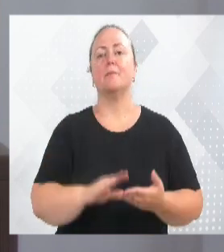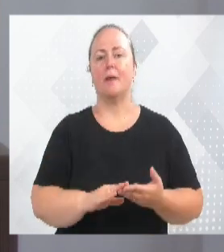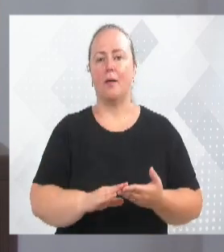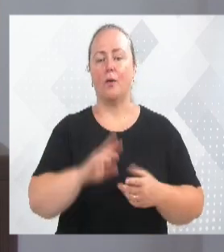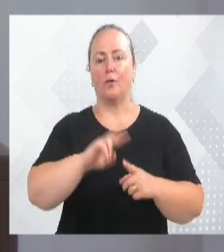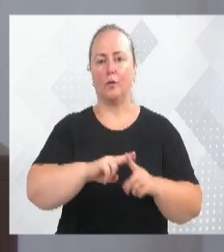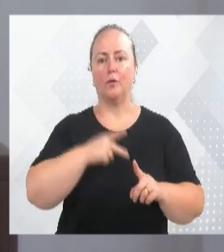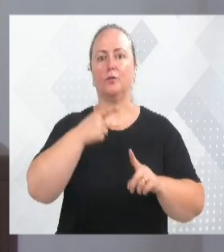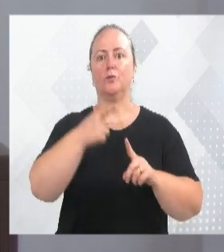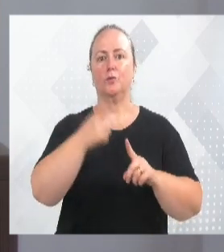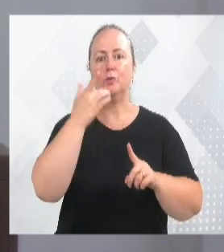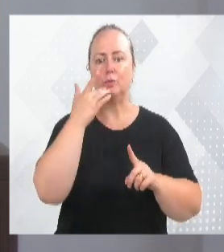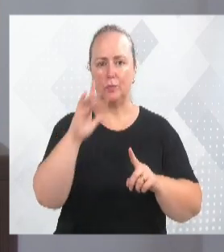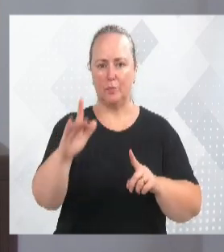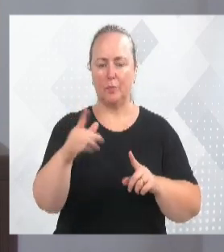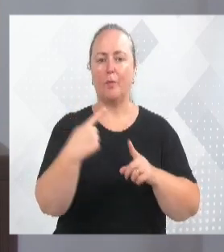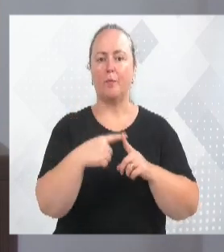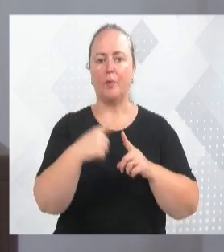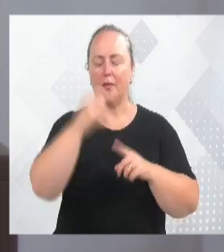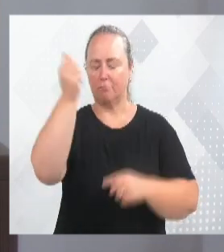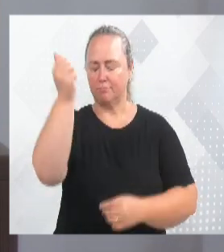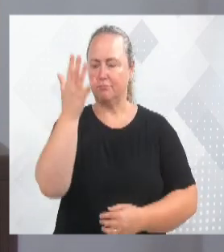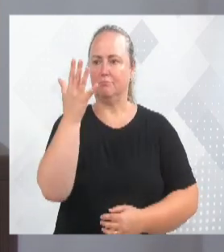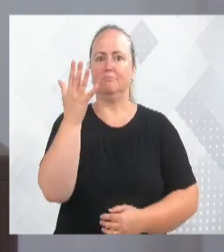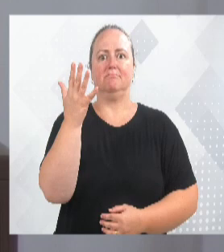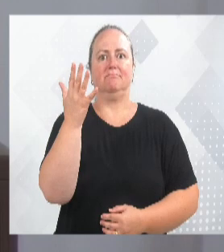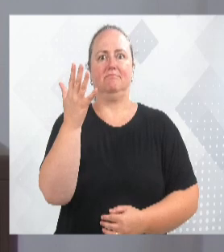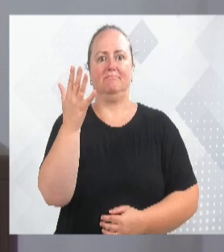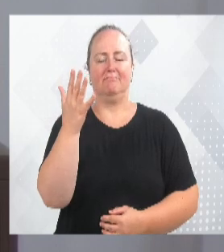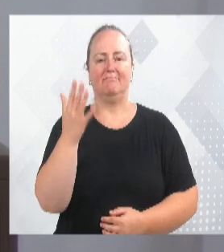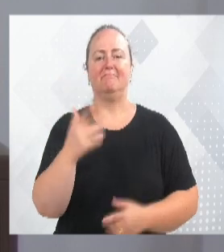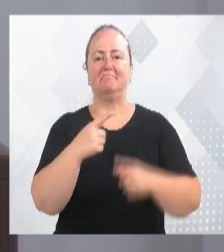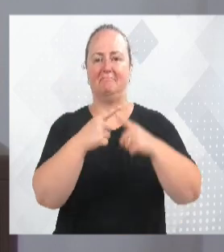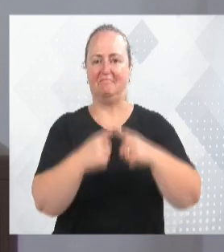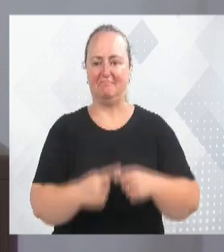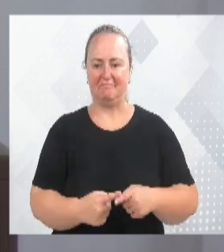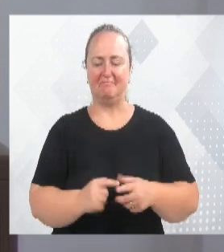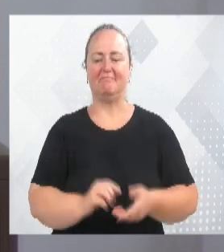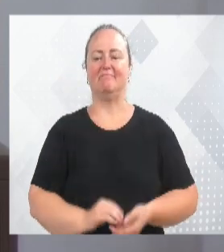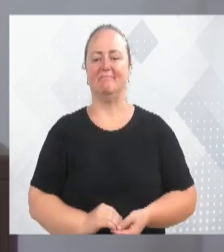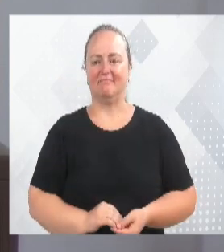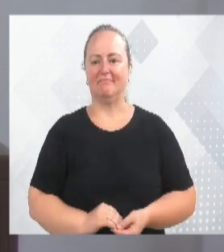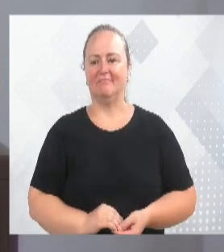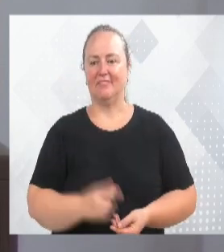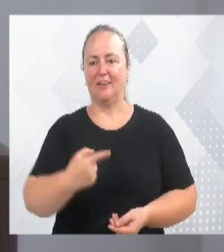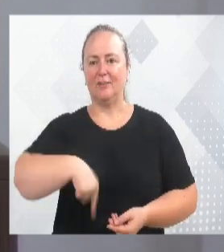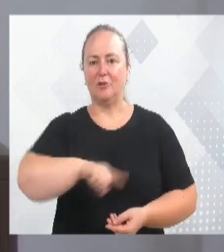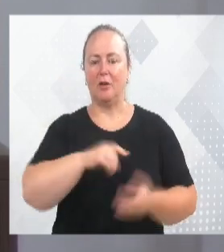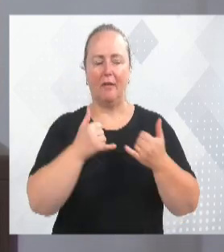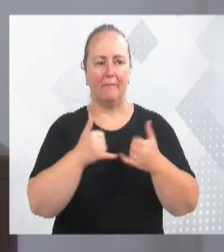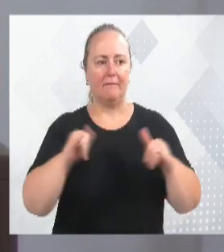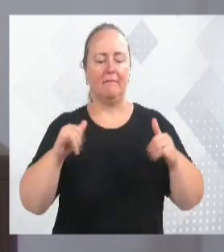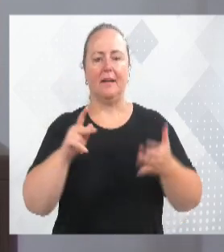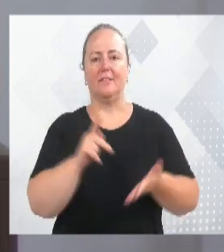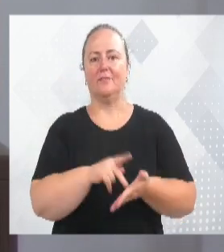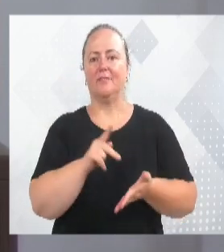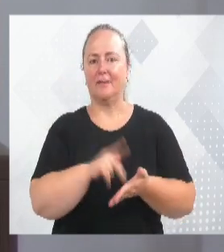ouro que eles chamam, que é o prêmio de revelação do campeonato. Para nossa surpresa, a gente ficou em choque, na verdade, assim,